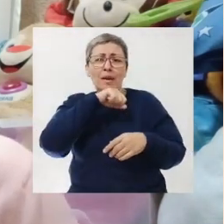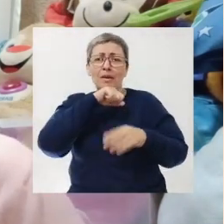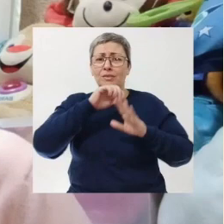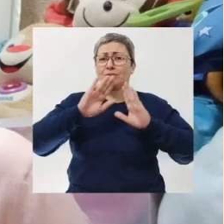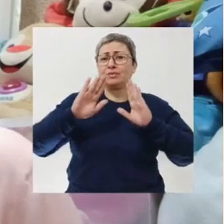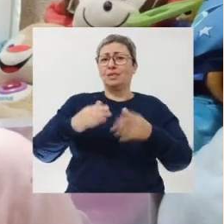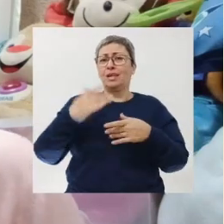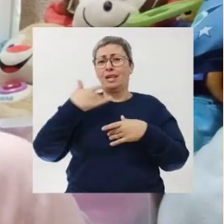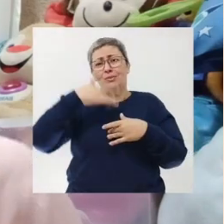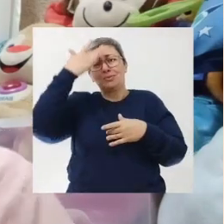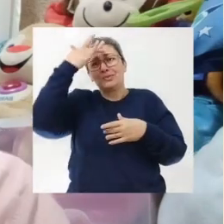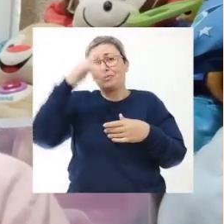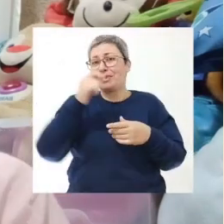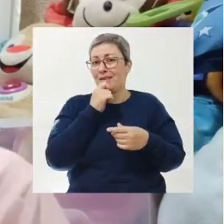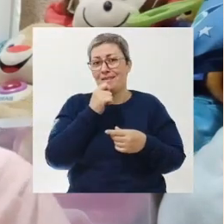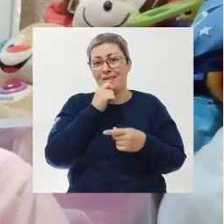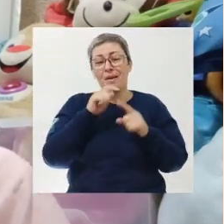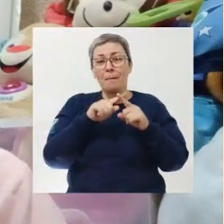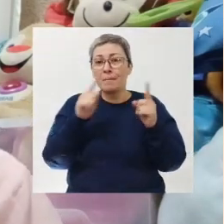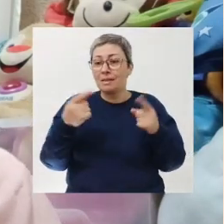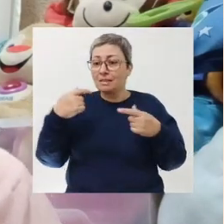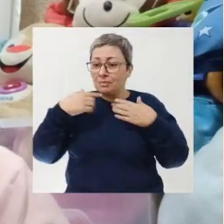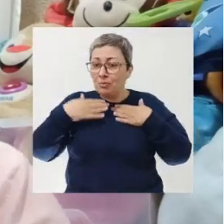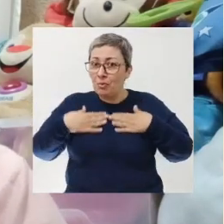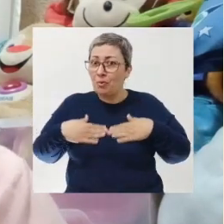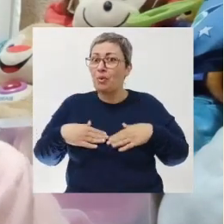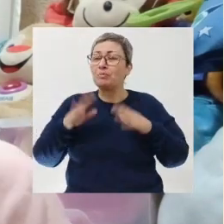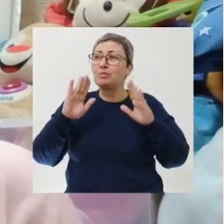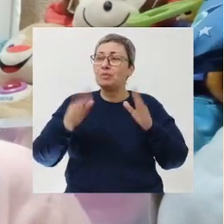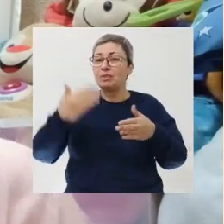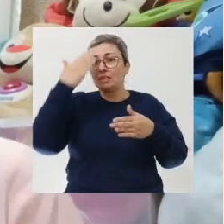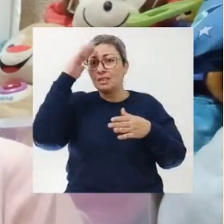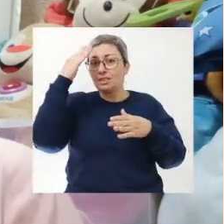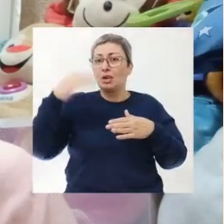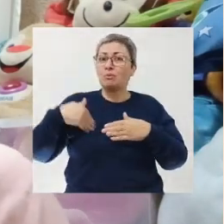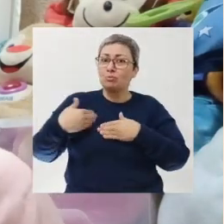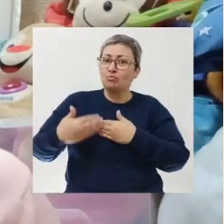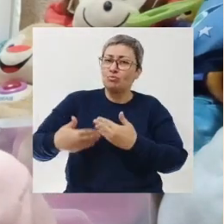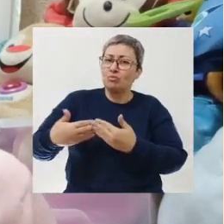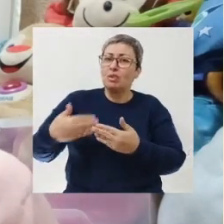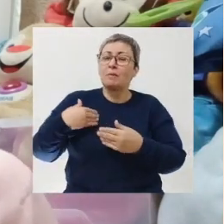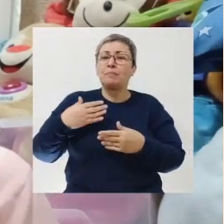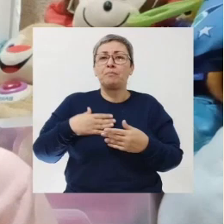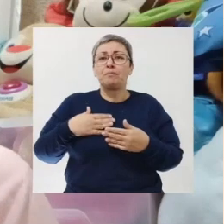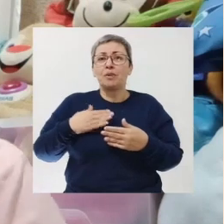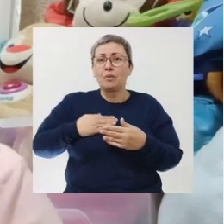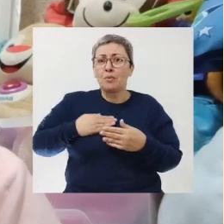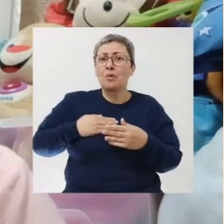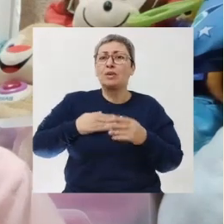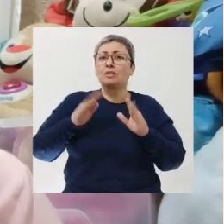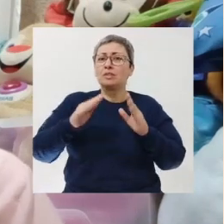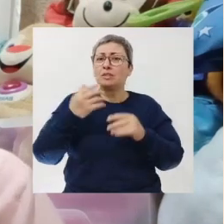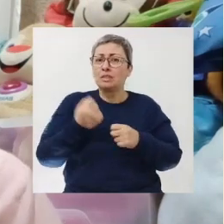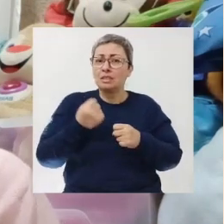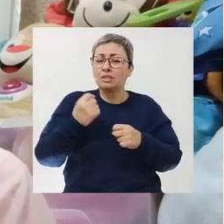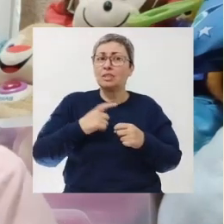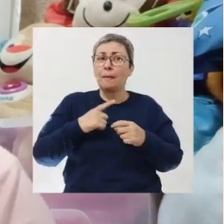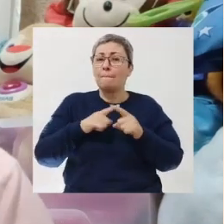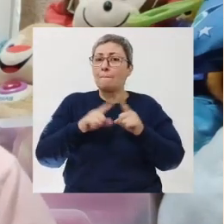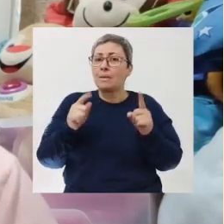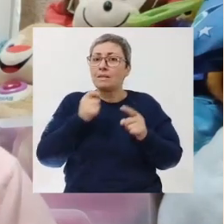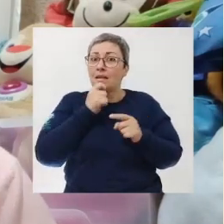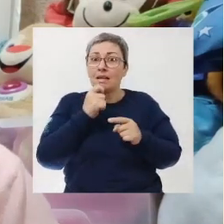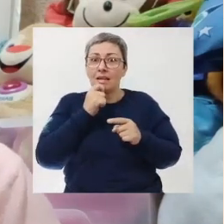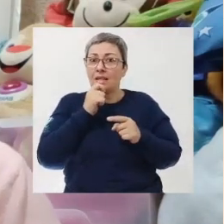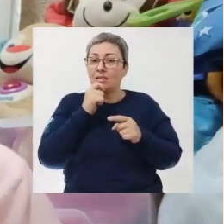era mãe, sem eu saber, ele já tinha entendido que eu era mãe e começou a produzir leite, só que eu não tinha a quantidade de leite para o Miguel. Então, com o